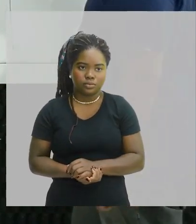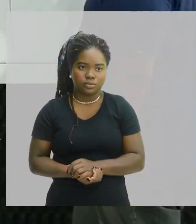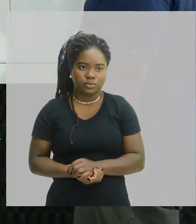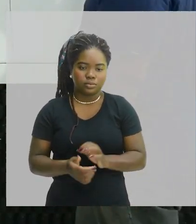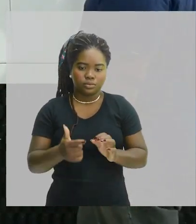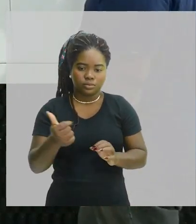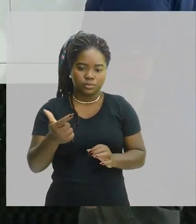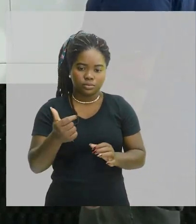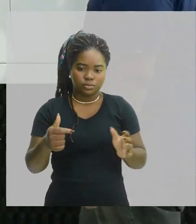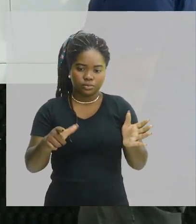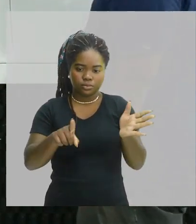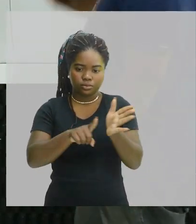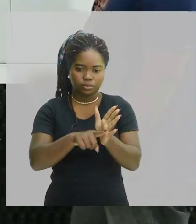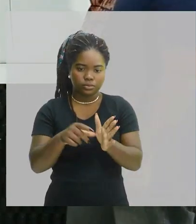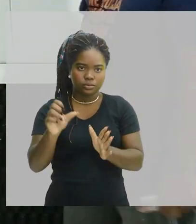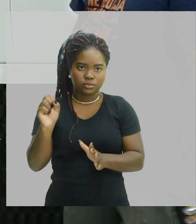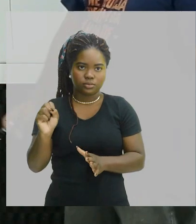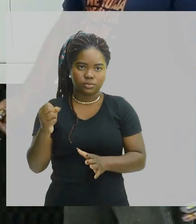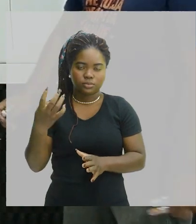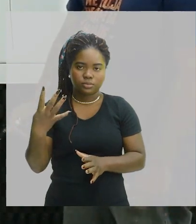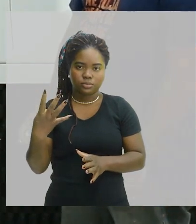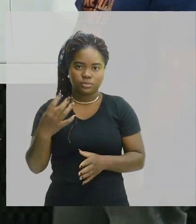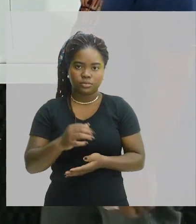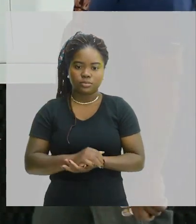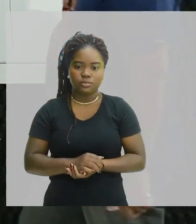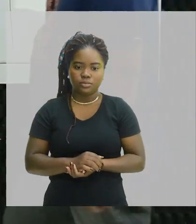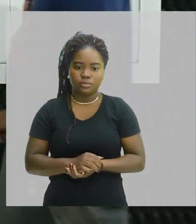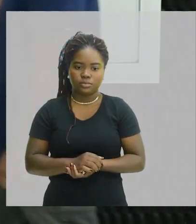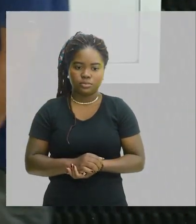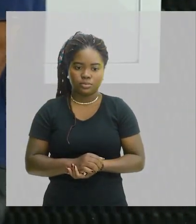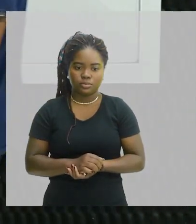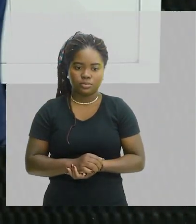12 menos 8 vai dar 4, não é isso?